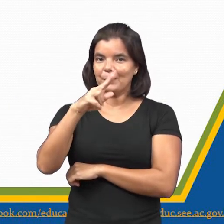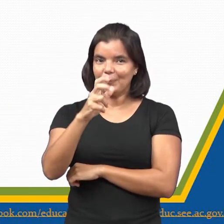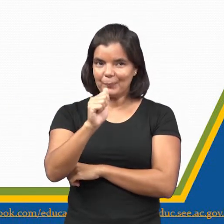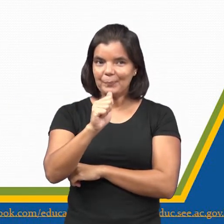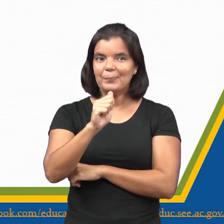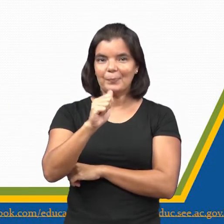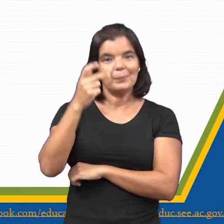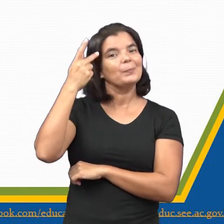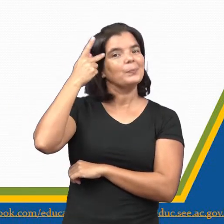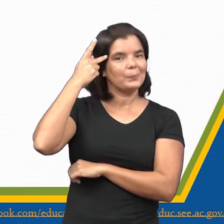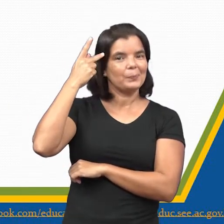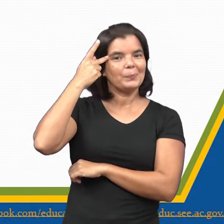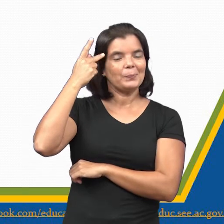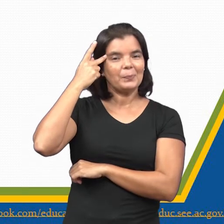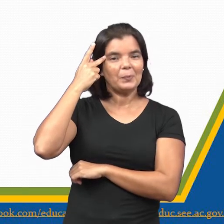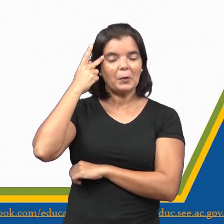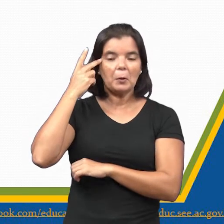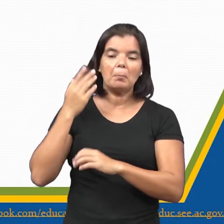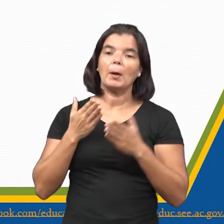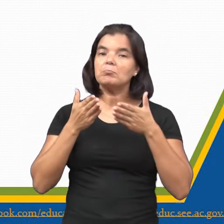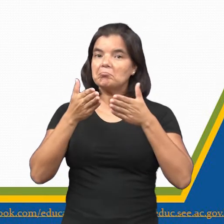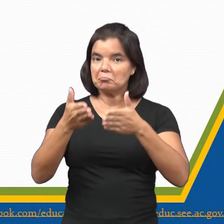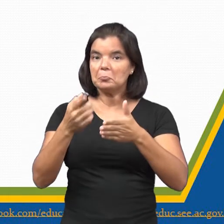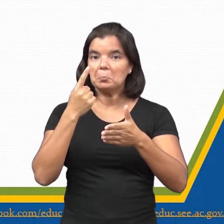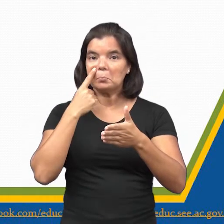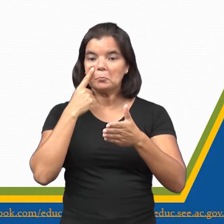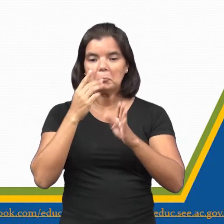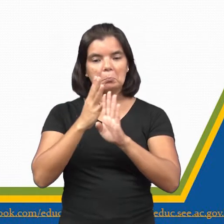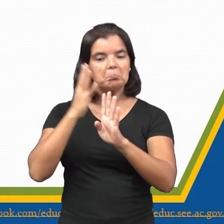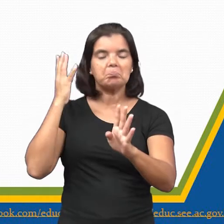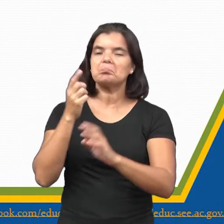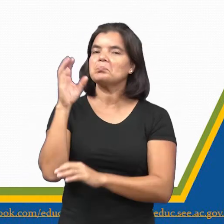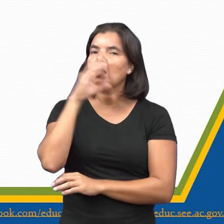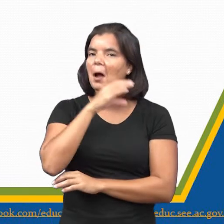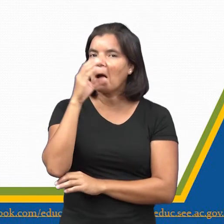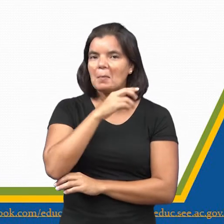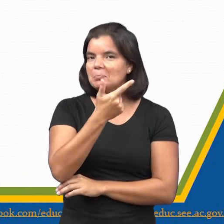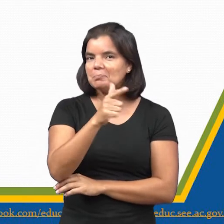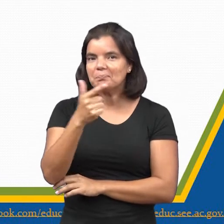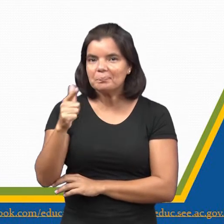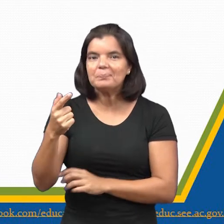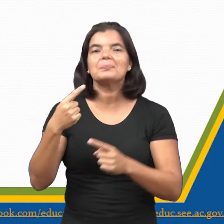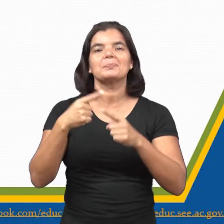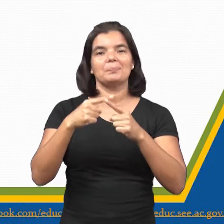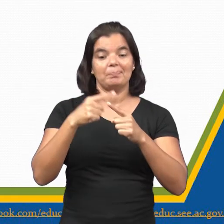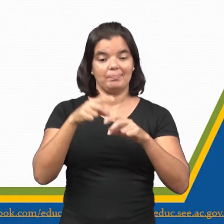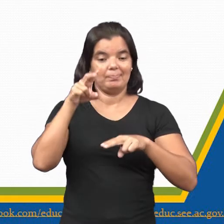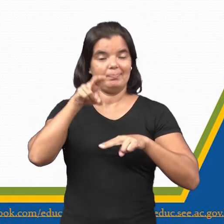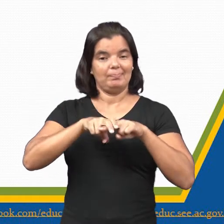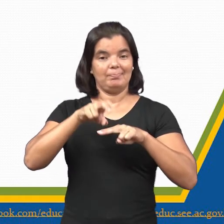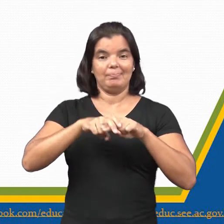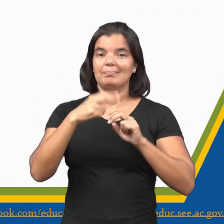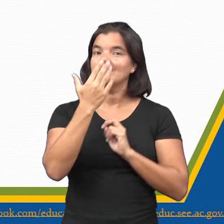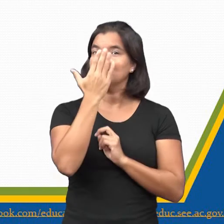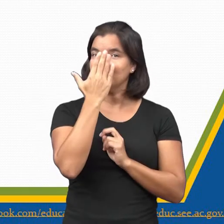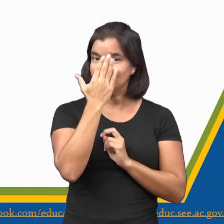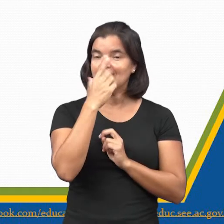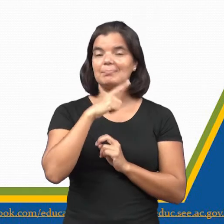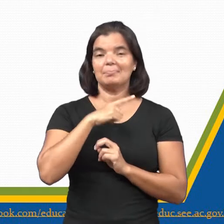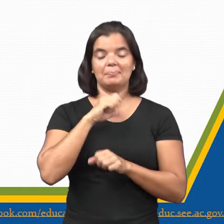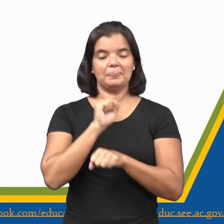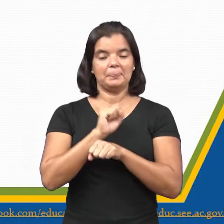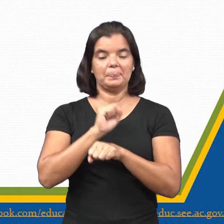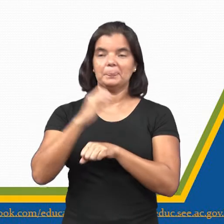fazendo o check-in, não havia ninguém na fila. Foi rápido. Estávamos sentados em frente de onde iríamos